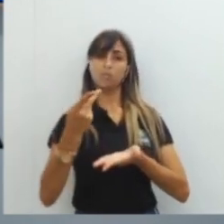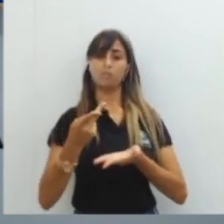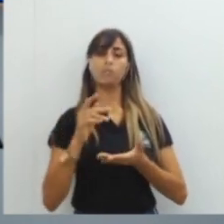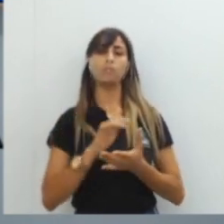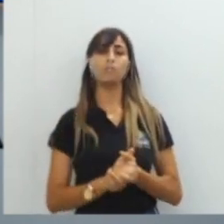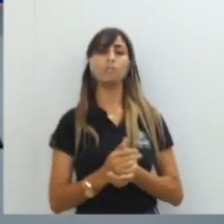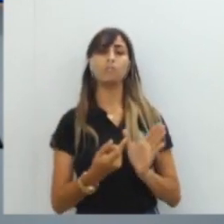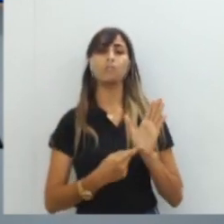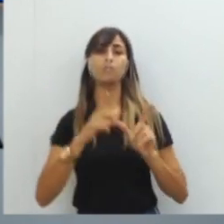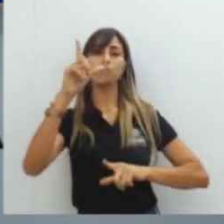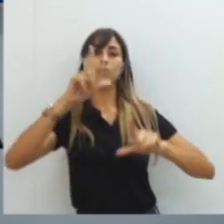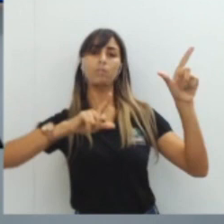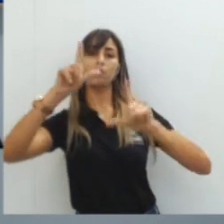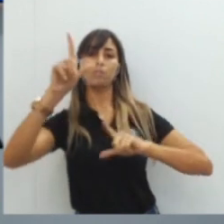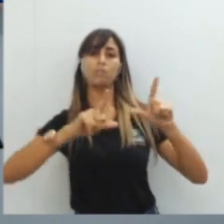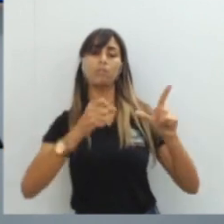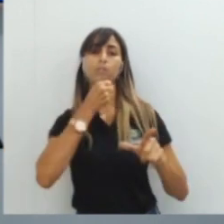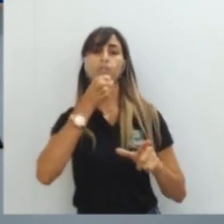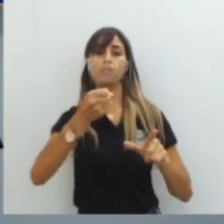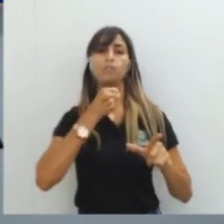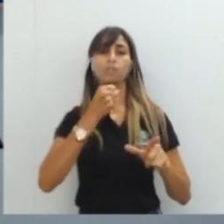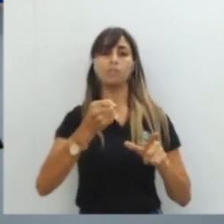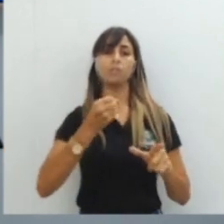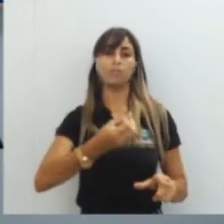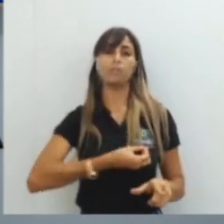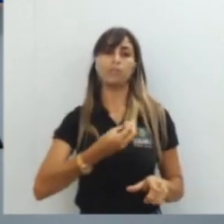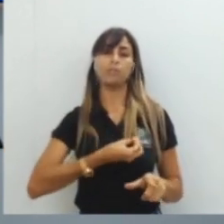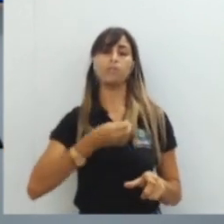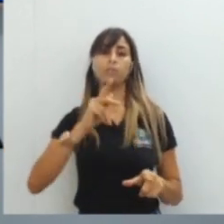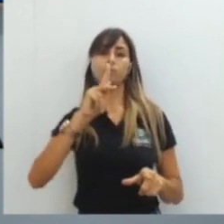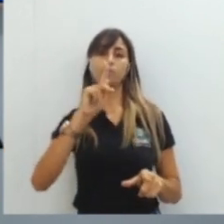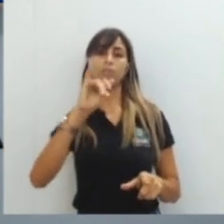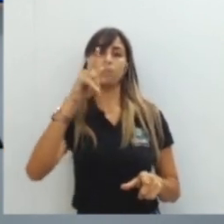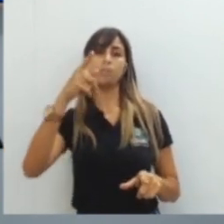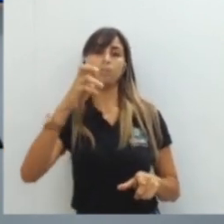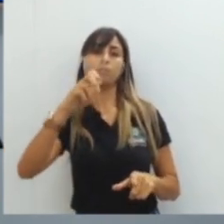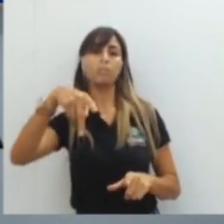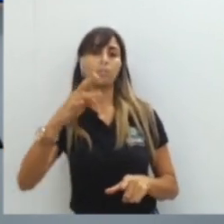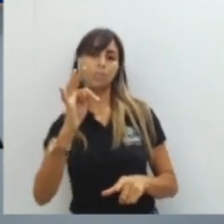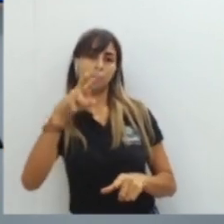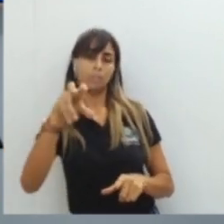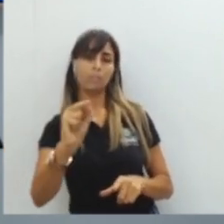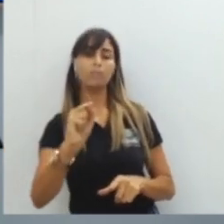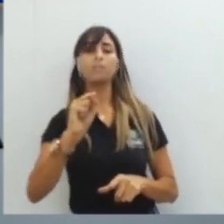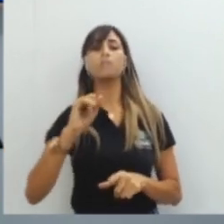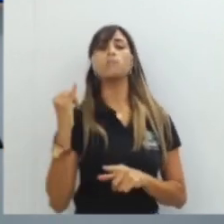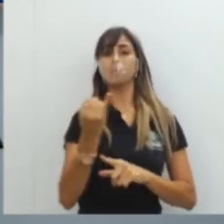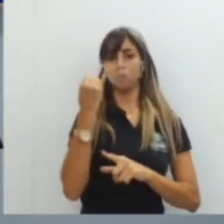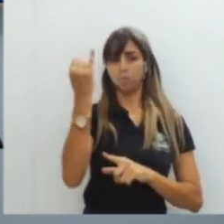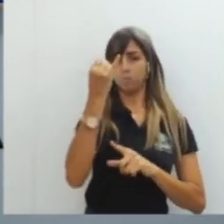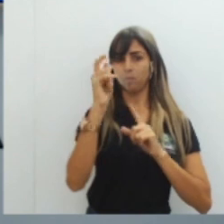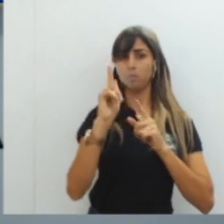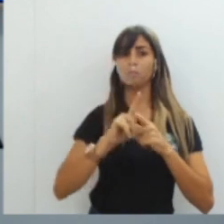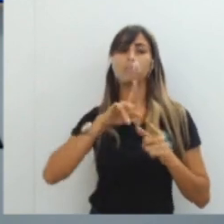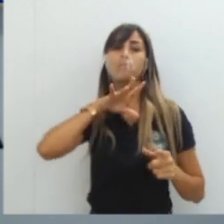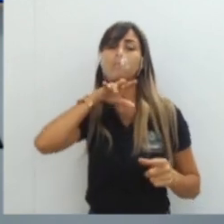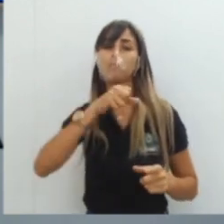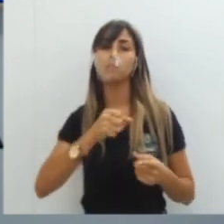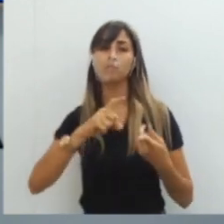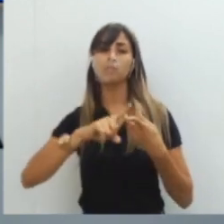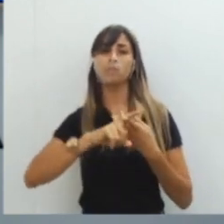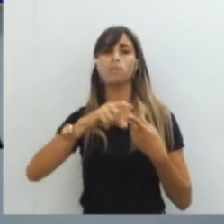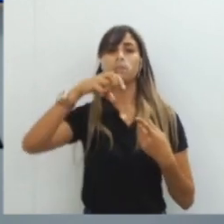apresentador de TV que a vida do hipopótamo importa, a vida do rinoceronte importa, a vida